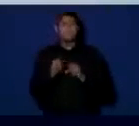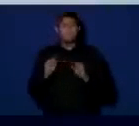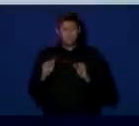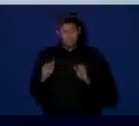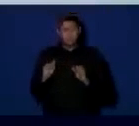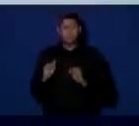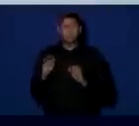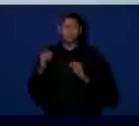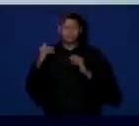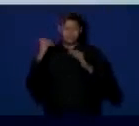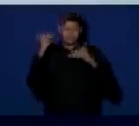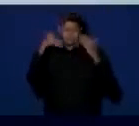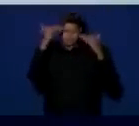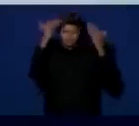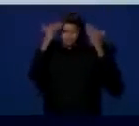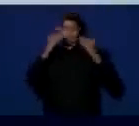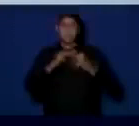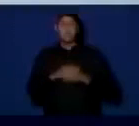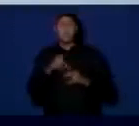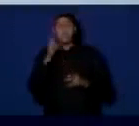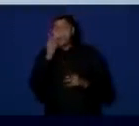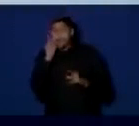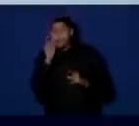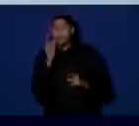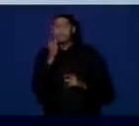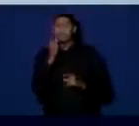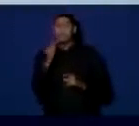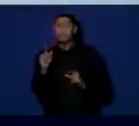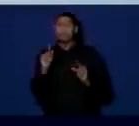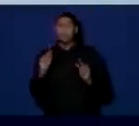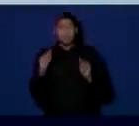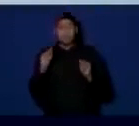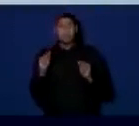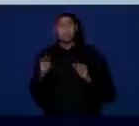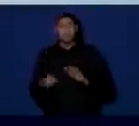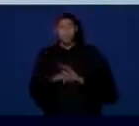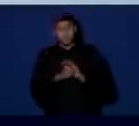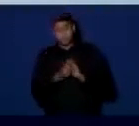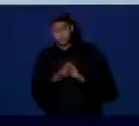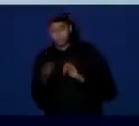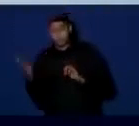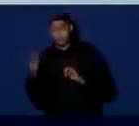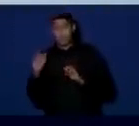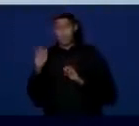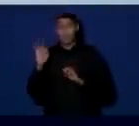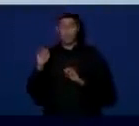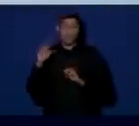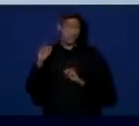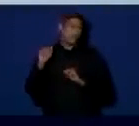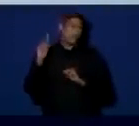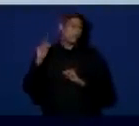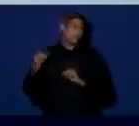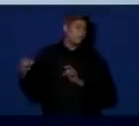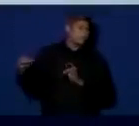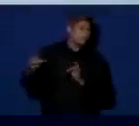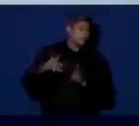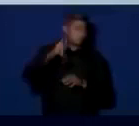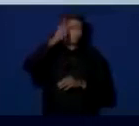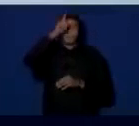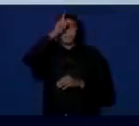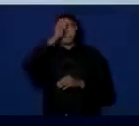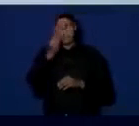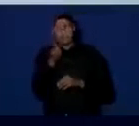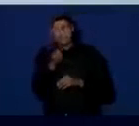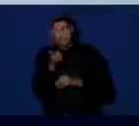com níveis muito elevados. Ontem foi falado disso, dos incríveis números no atacado, né, o PPI da Alemanha, que é